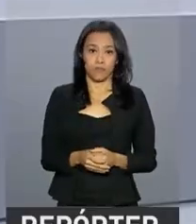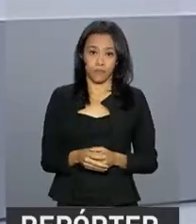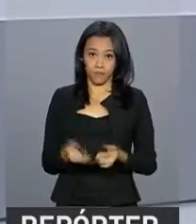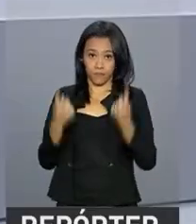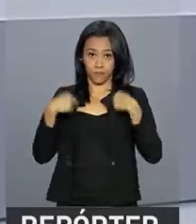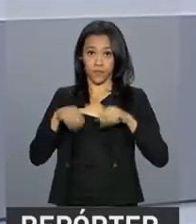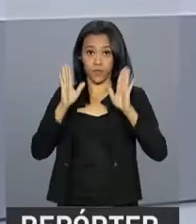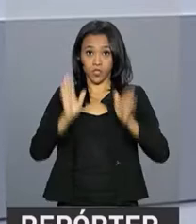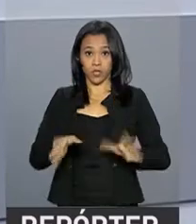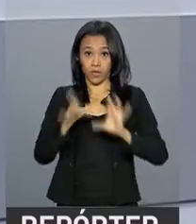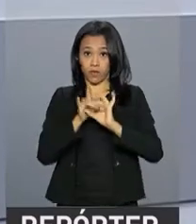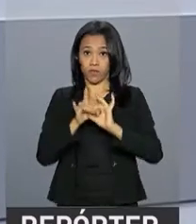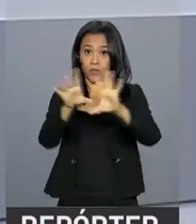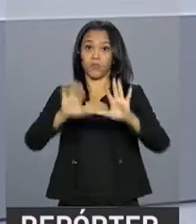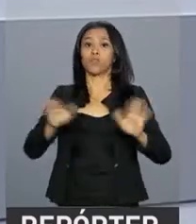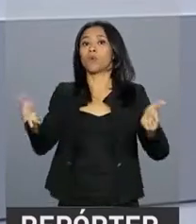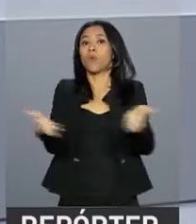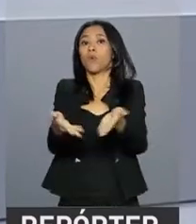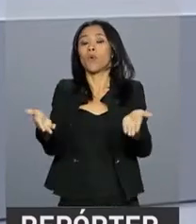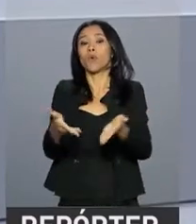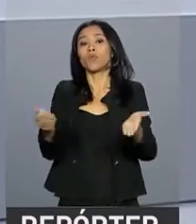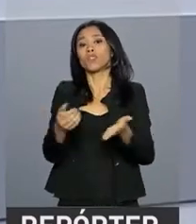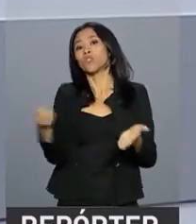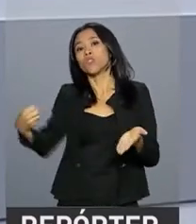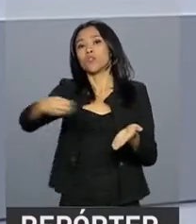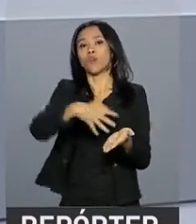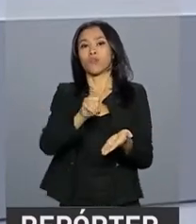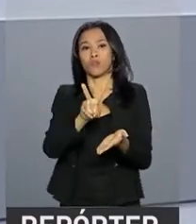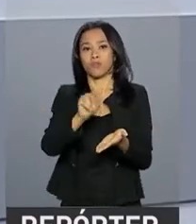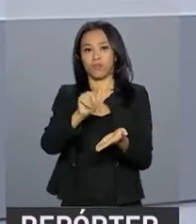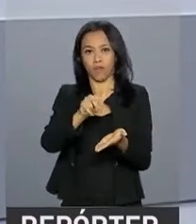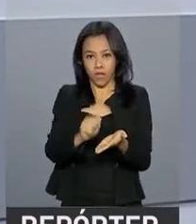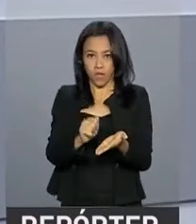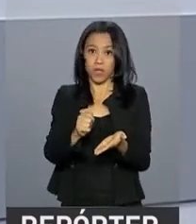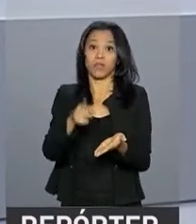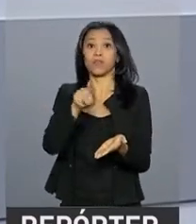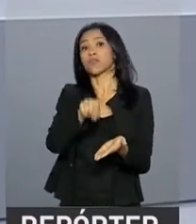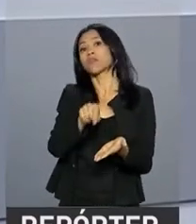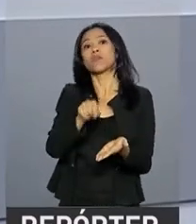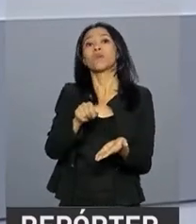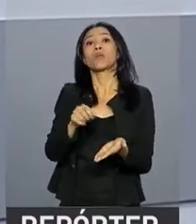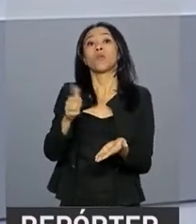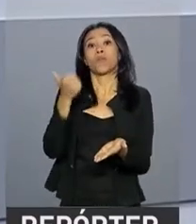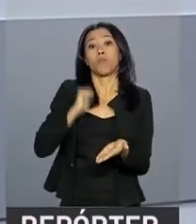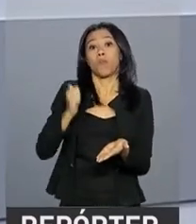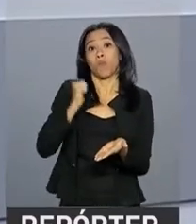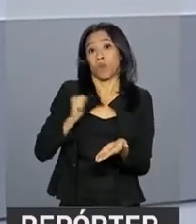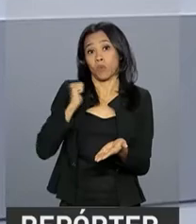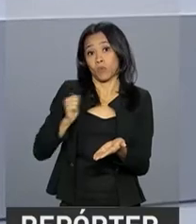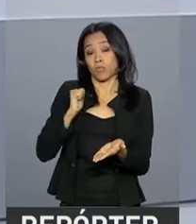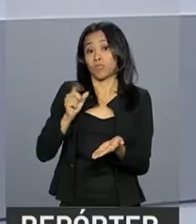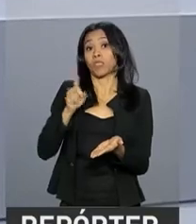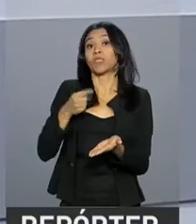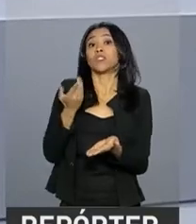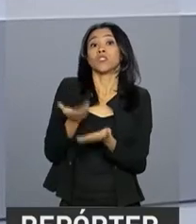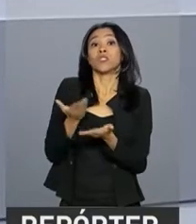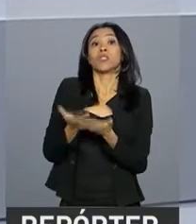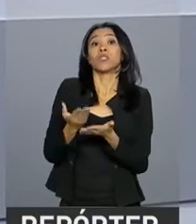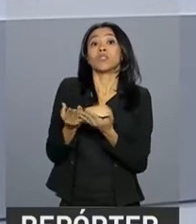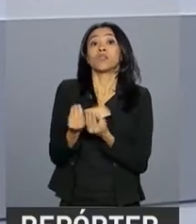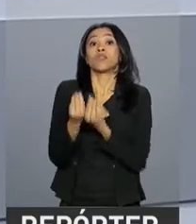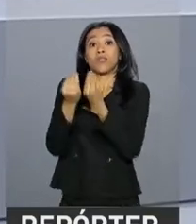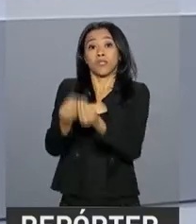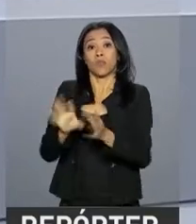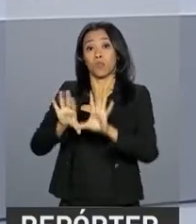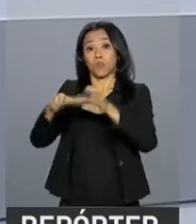Foi autorizada hoje a abertura de novas vagas para o programa Bolsa Permanência, que atende estudantes indígenas e quilombolas.